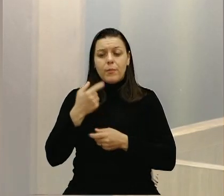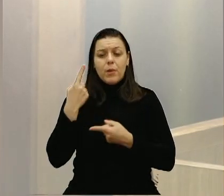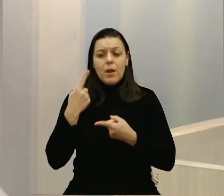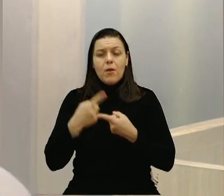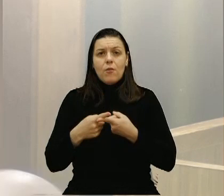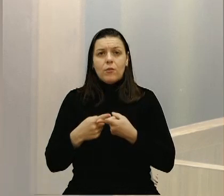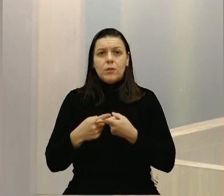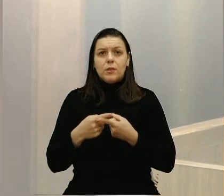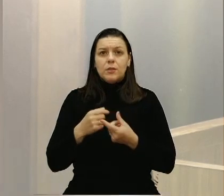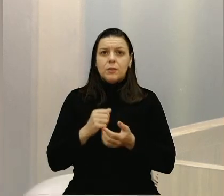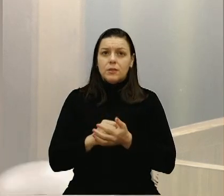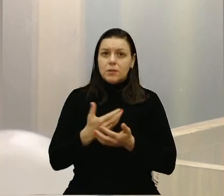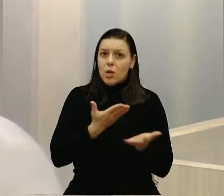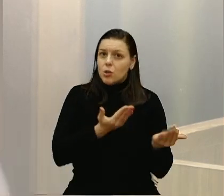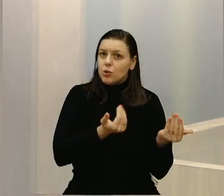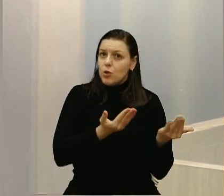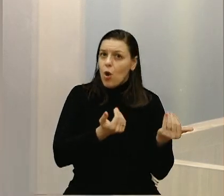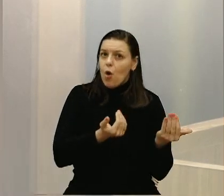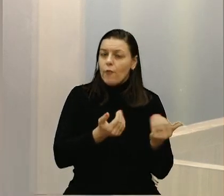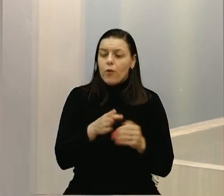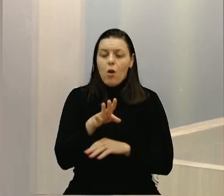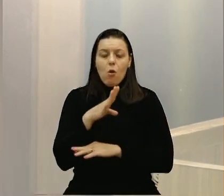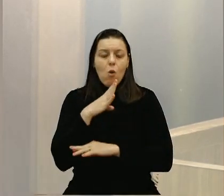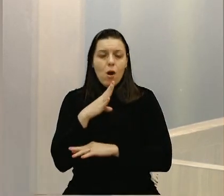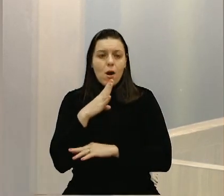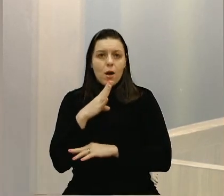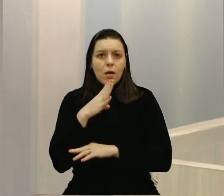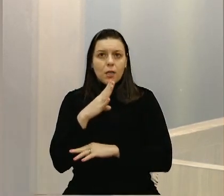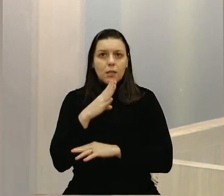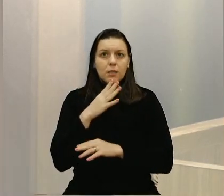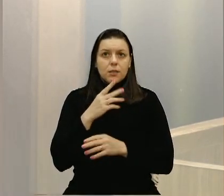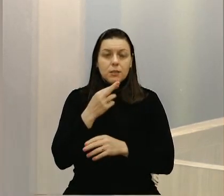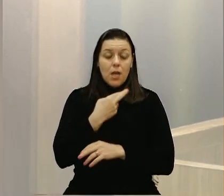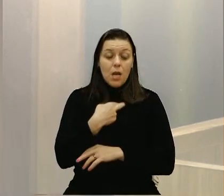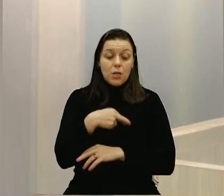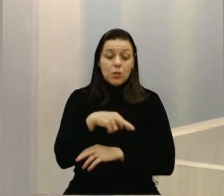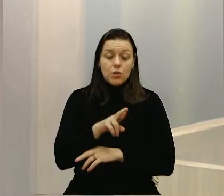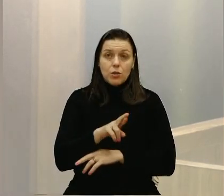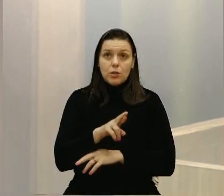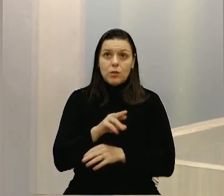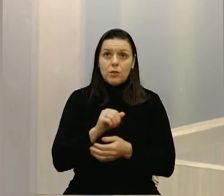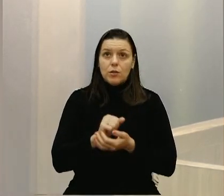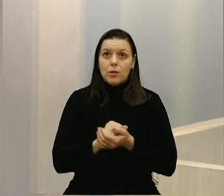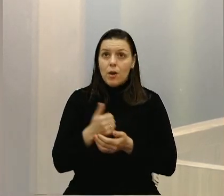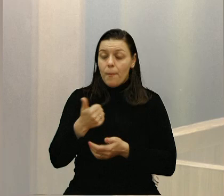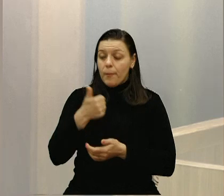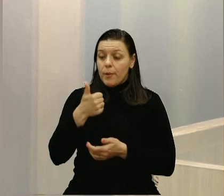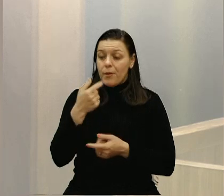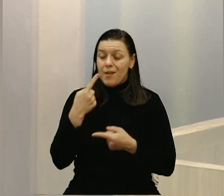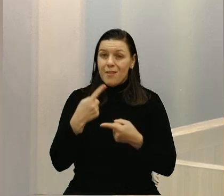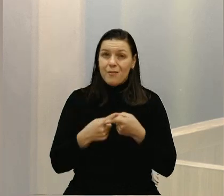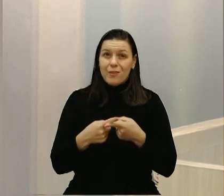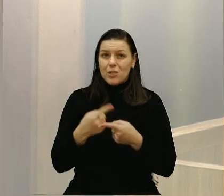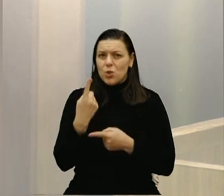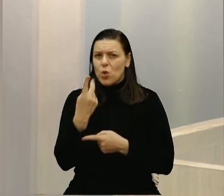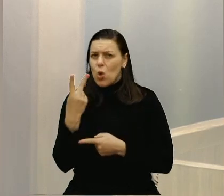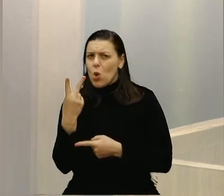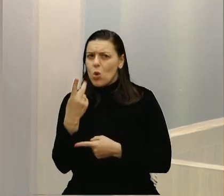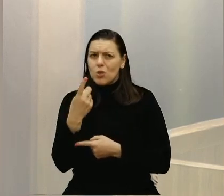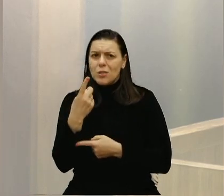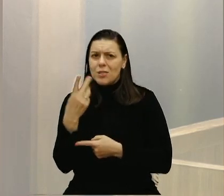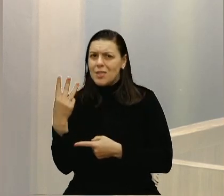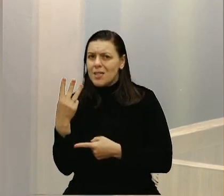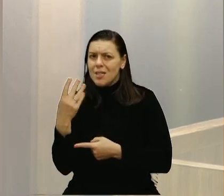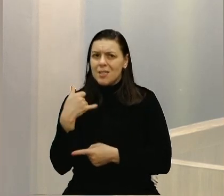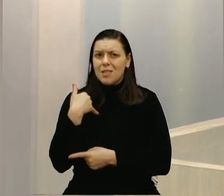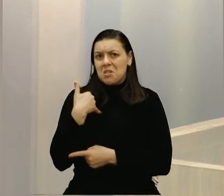Cecília, jovem ainda, sem conhecer, né, a religião, primeira vez que eu tive lá, tinha o quê? Uns 12, 13 anos,